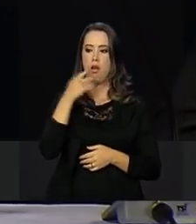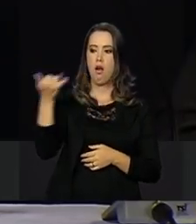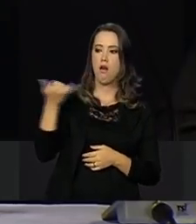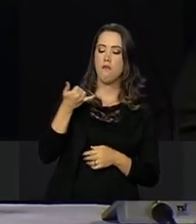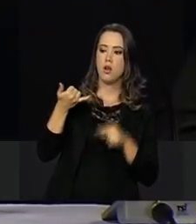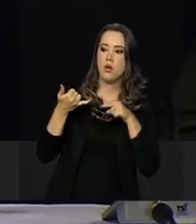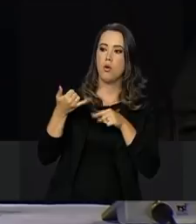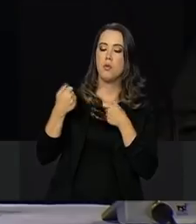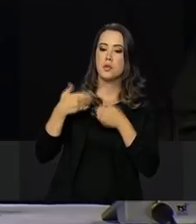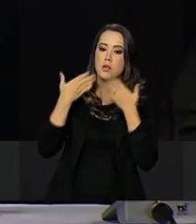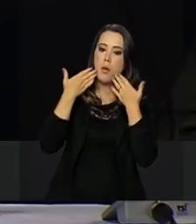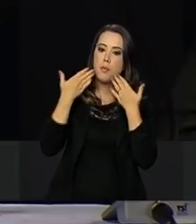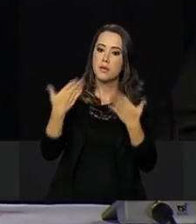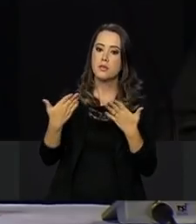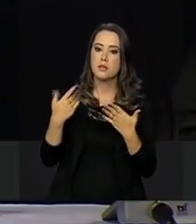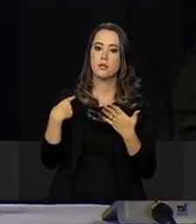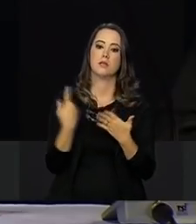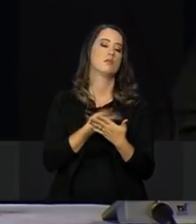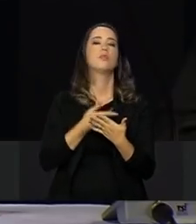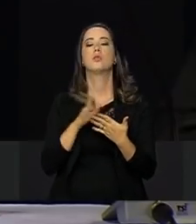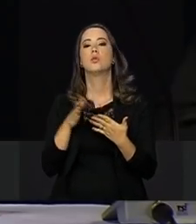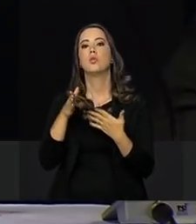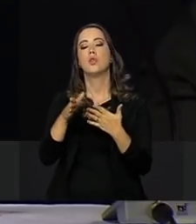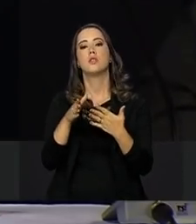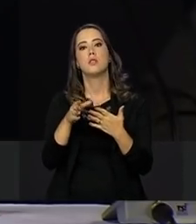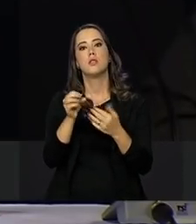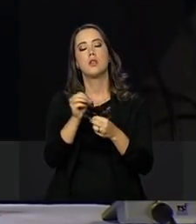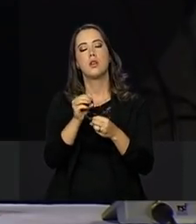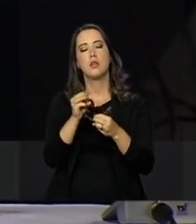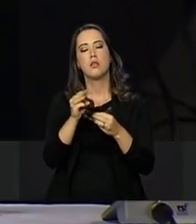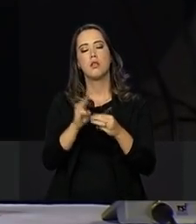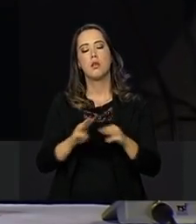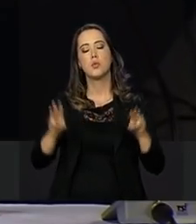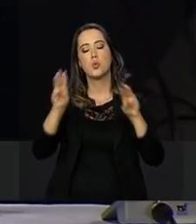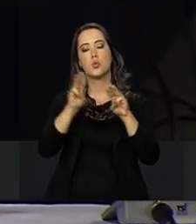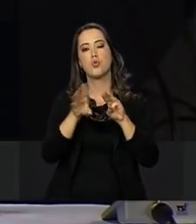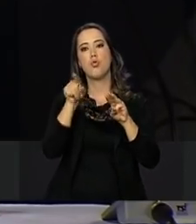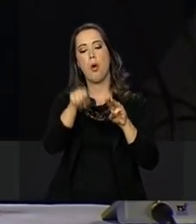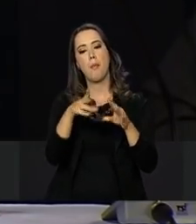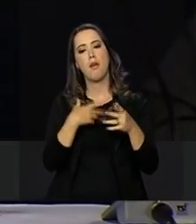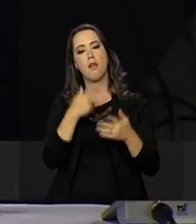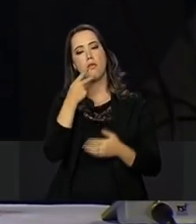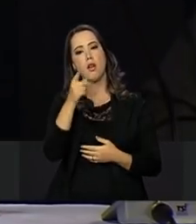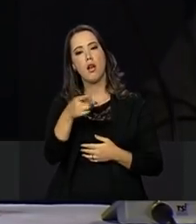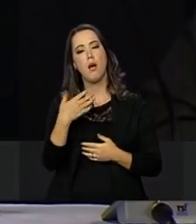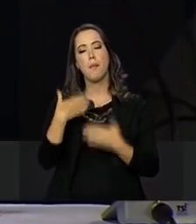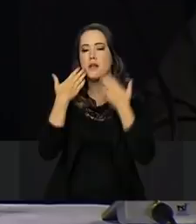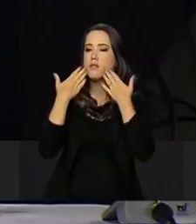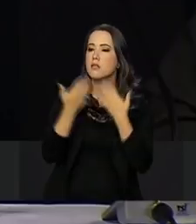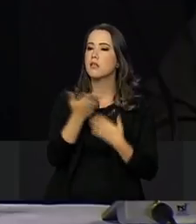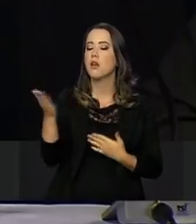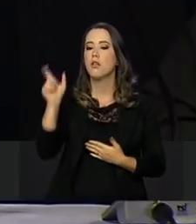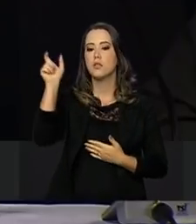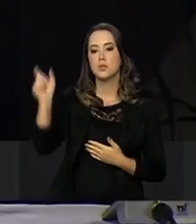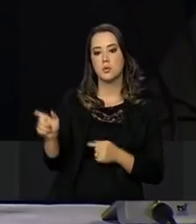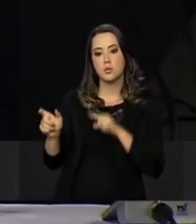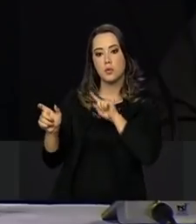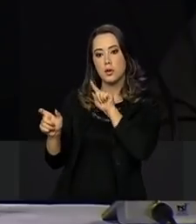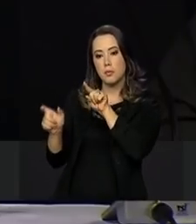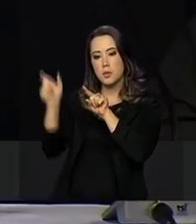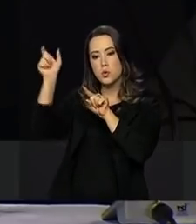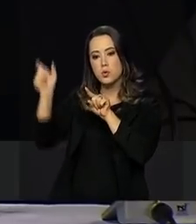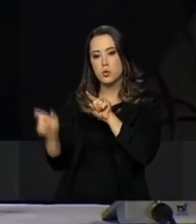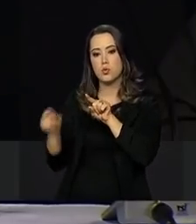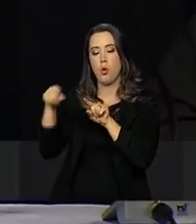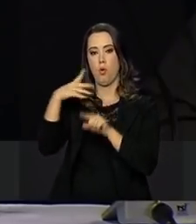eu vou precisar apresentá-lo. Quando entramos num shopping, lá no centro de Los Angeles, ele me disse: eu vou precisar apresentá-lo para aquele cidadão, que